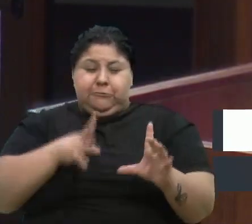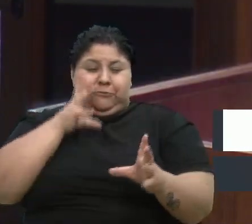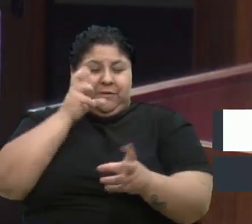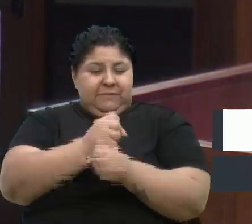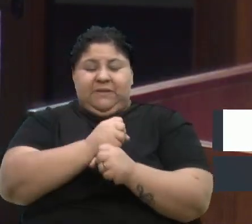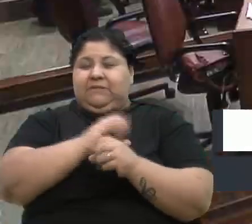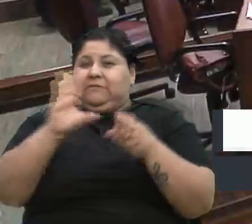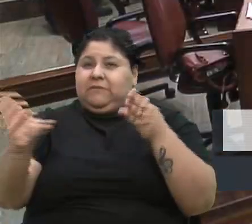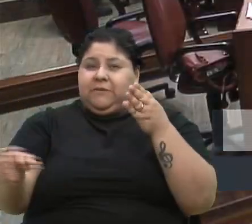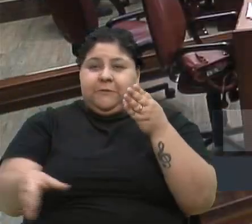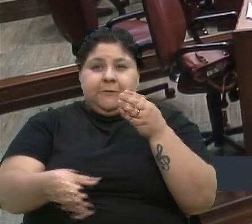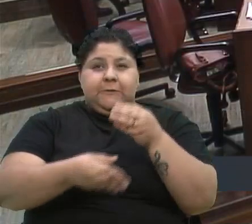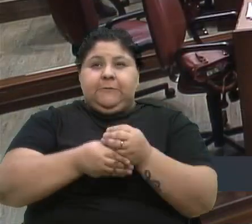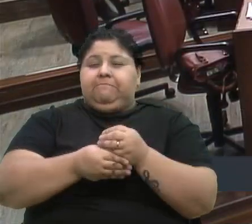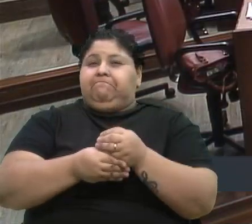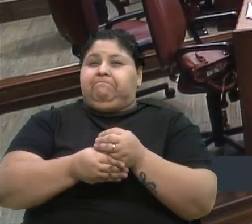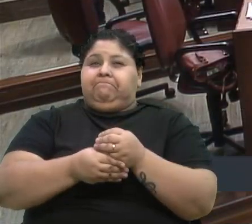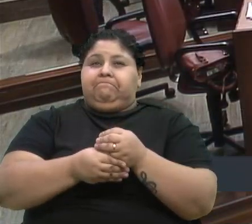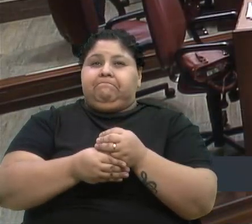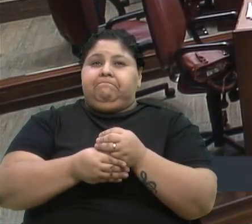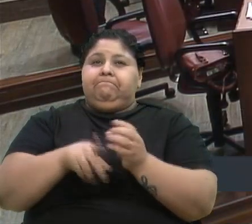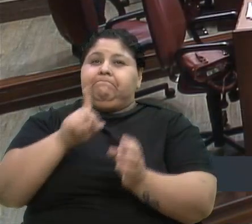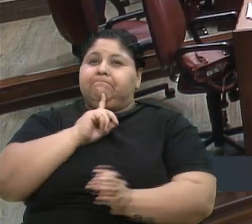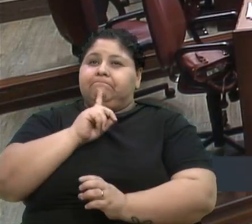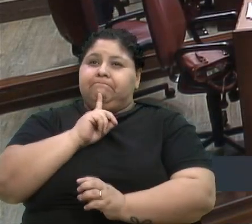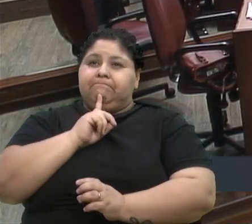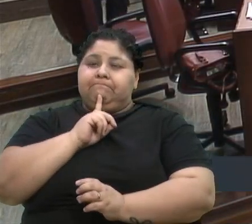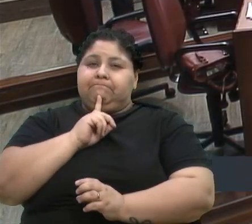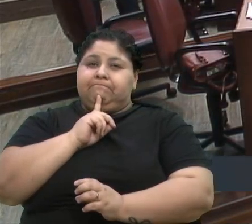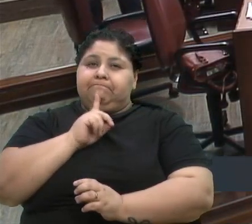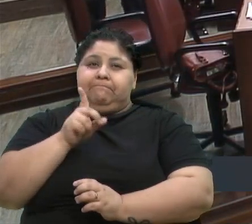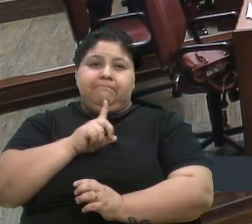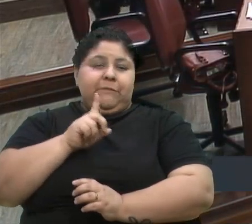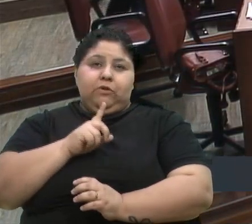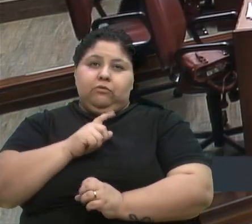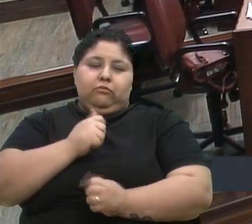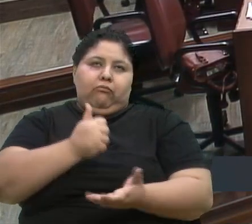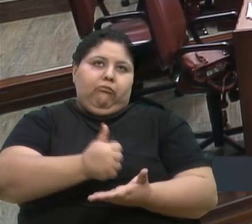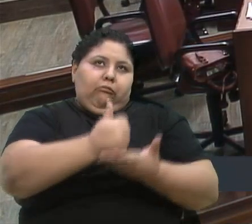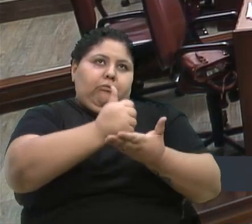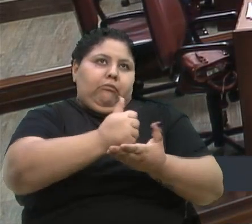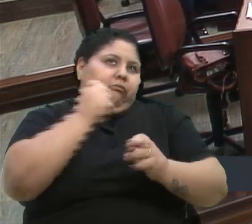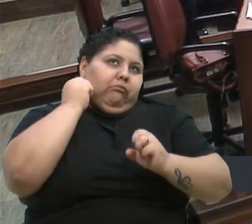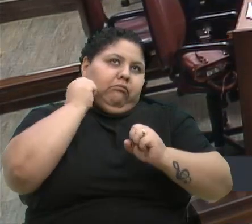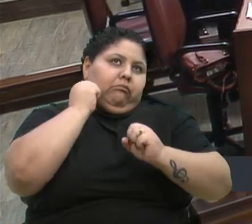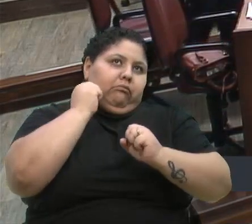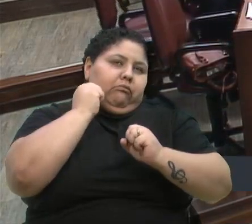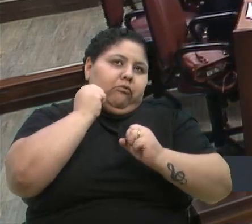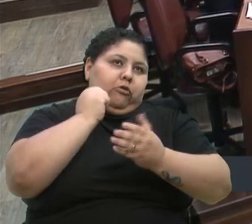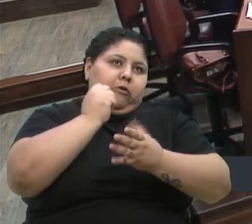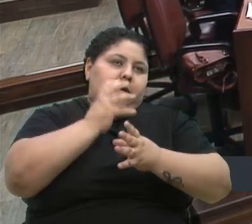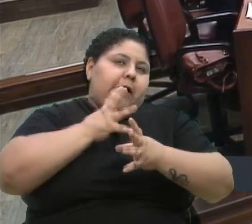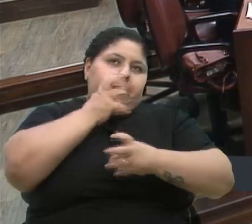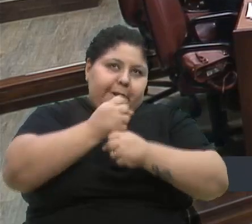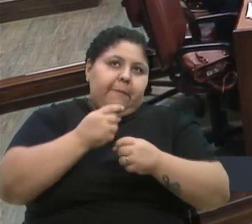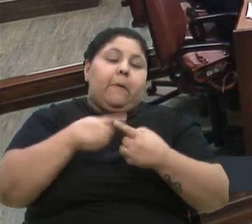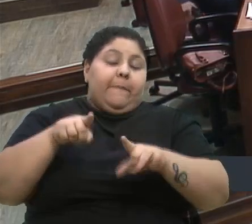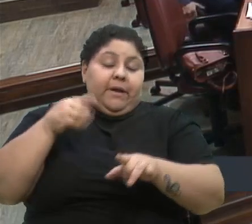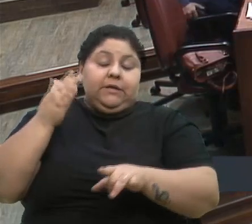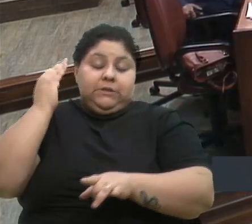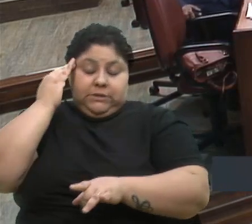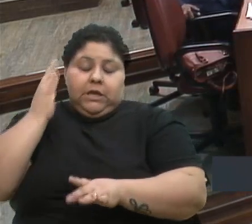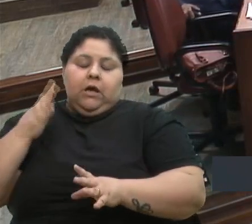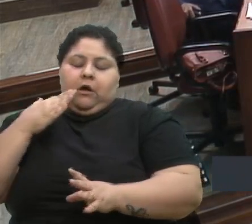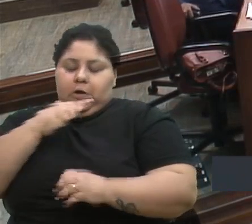vereador. Vereadora Tati, eu não sou um ativista animal, mas a senhora sabe do carinho que eu tenho pelos bichos, né? Principalmente